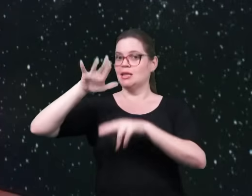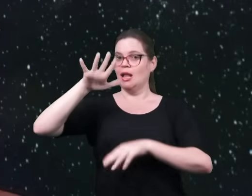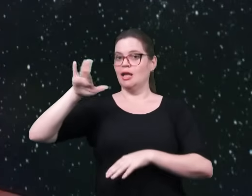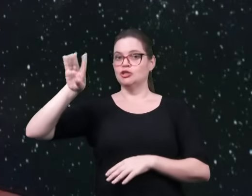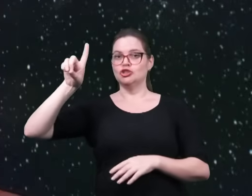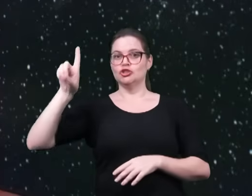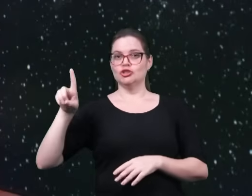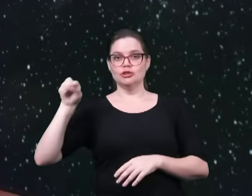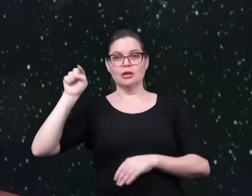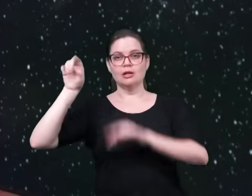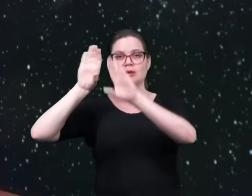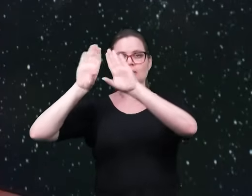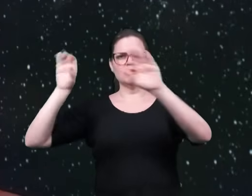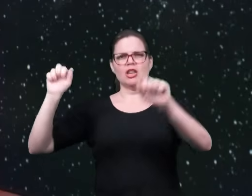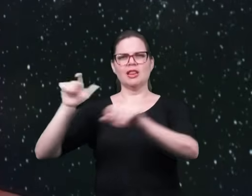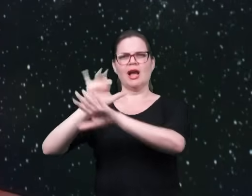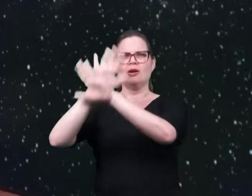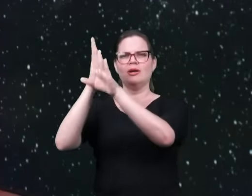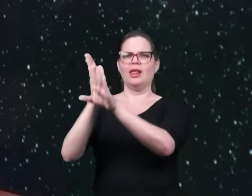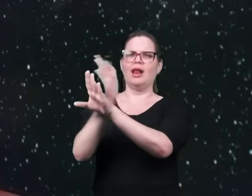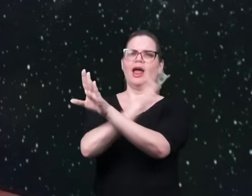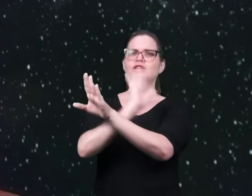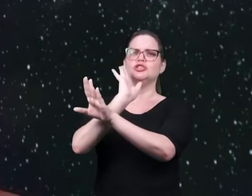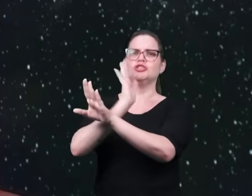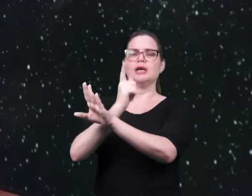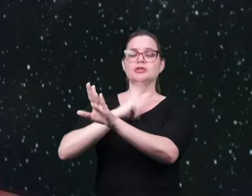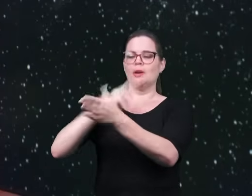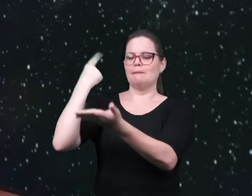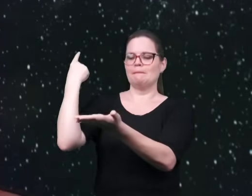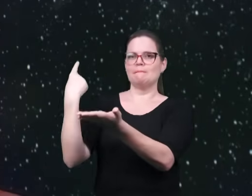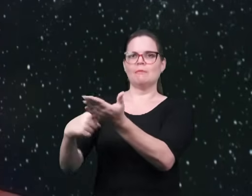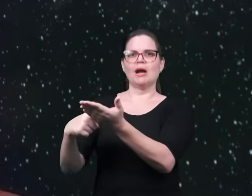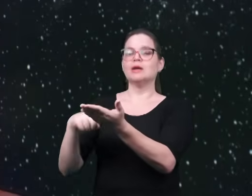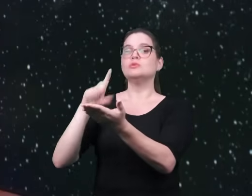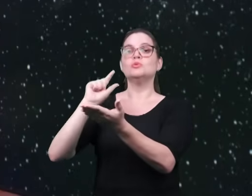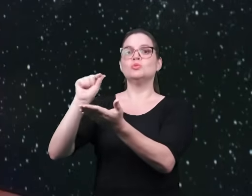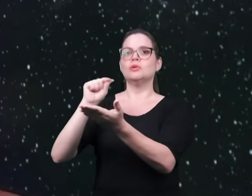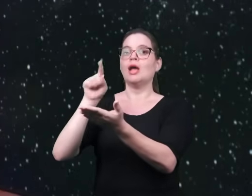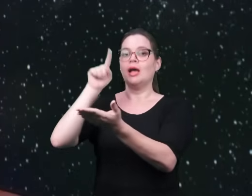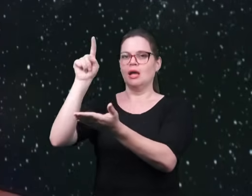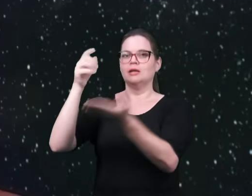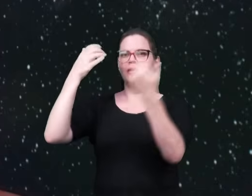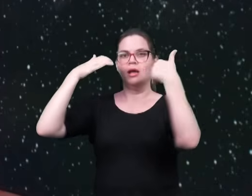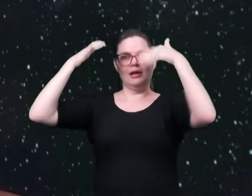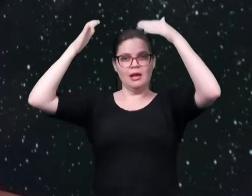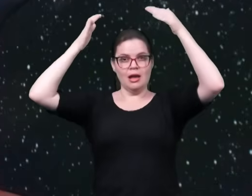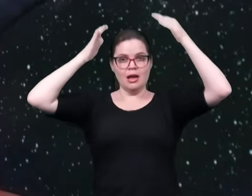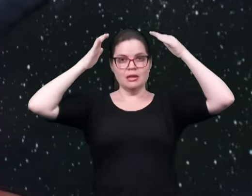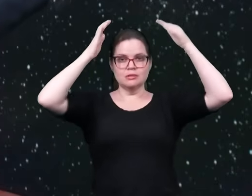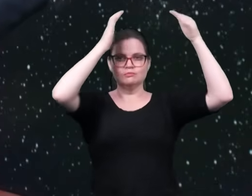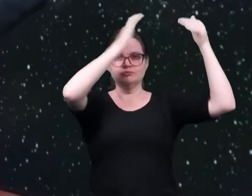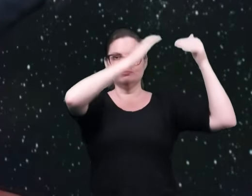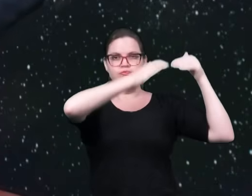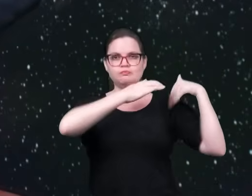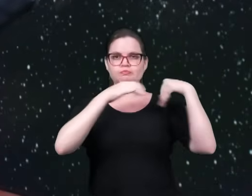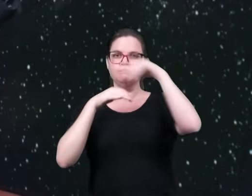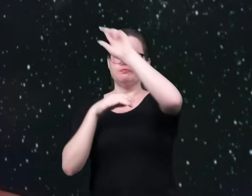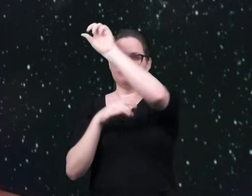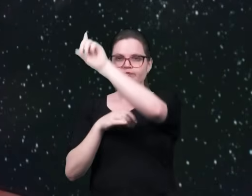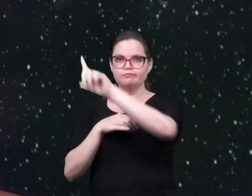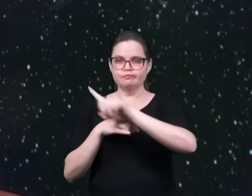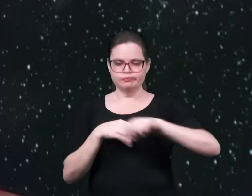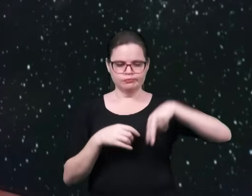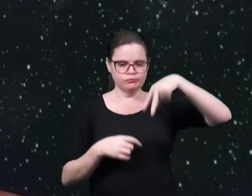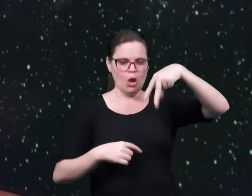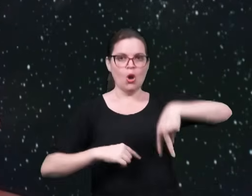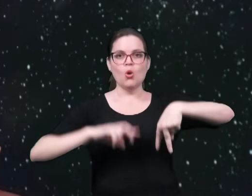um pacto, um decreto, que ele desceria ao mundo como homem para que a sua vida